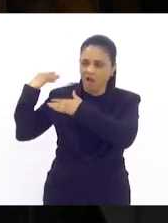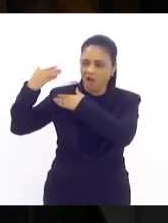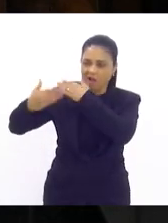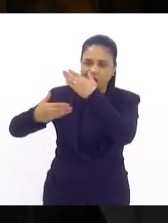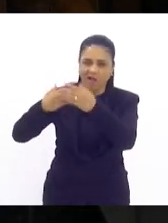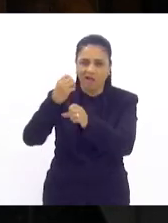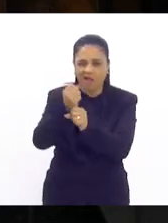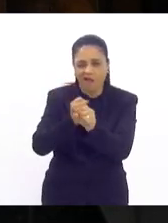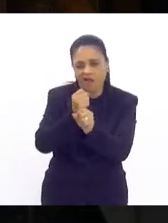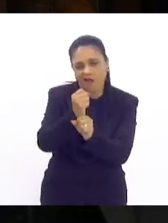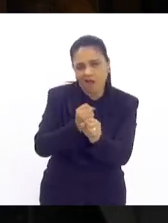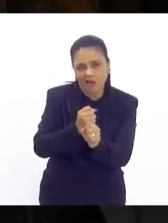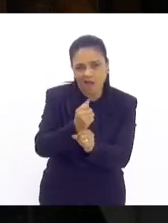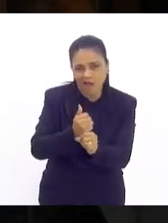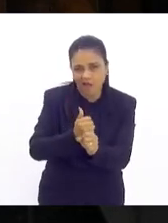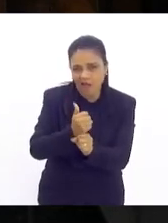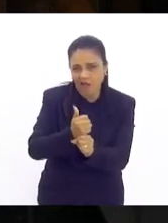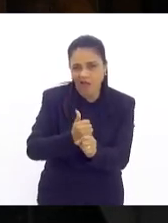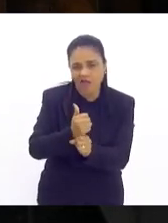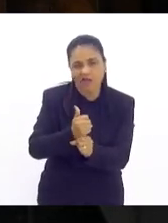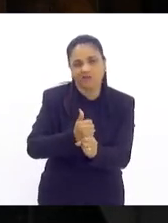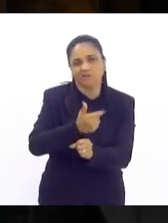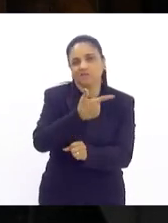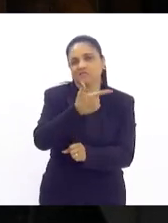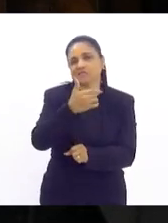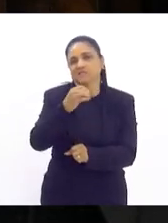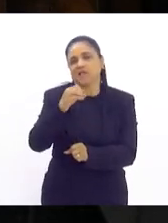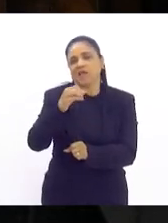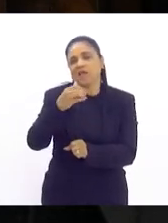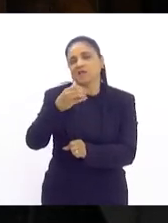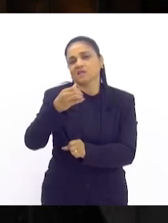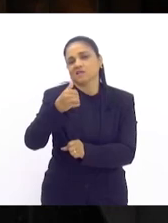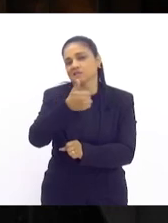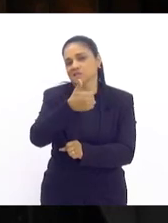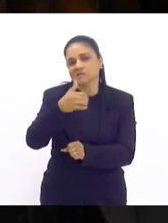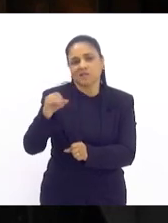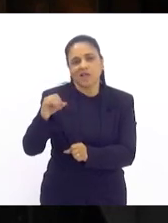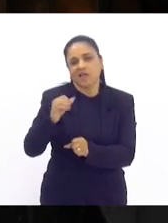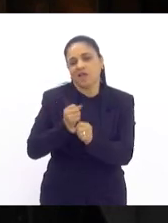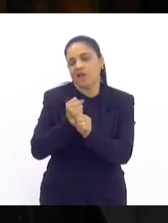centenas e centenas de anos